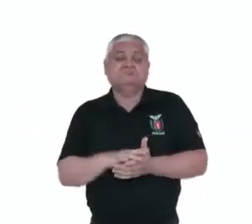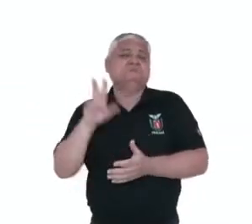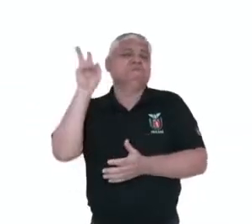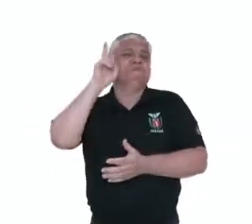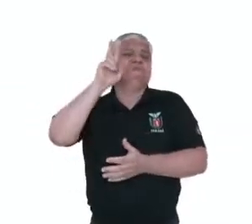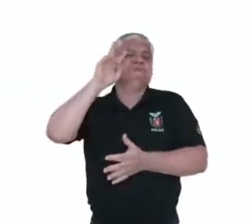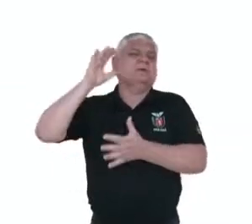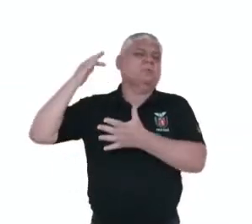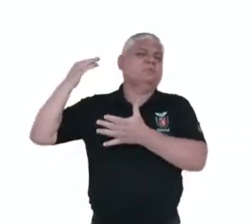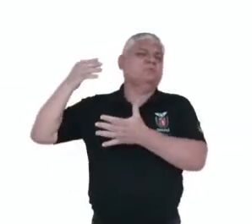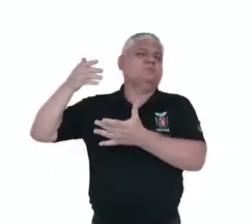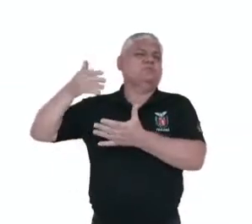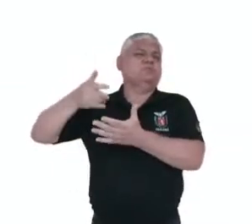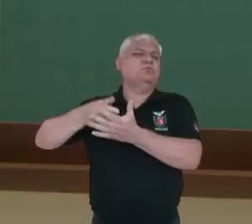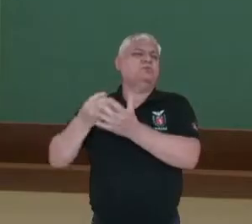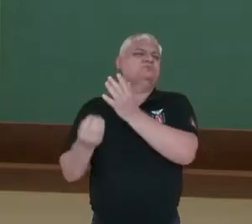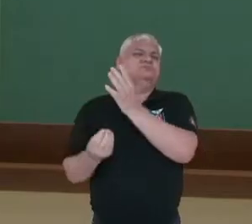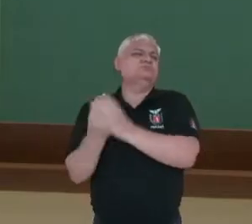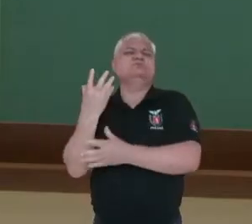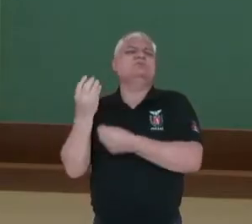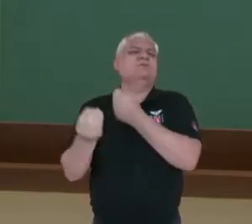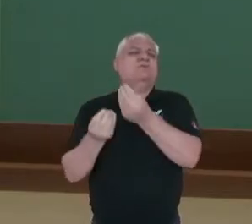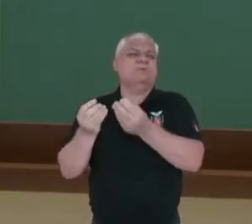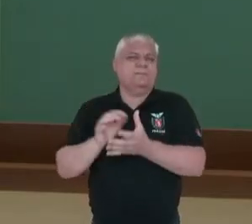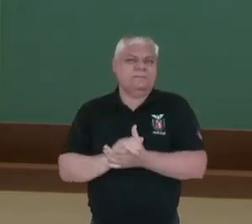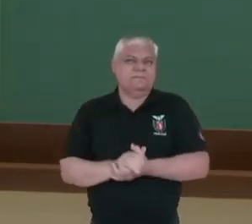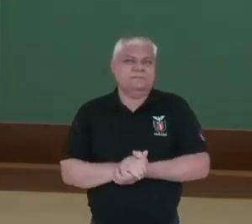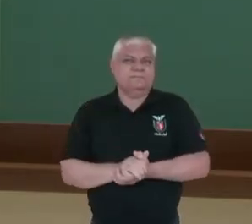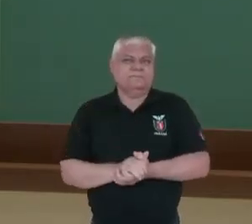quando e como a ginástica surgiu